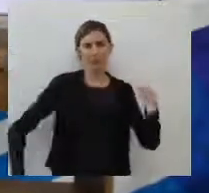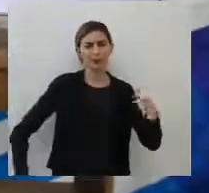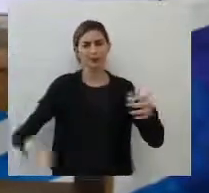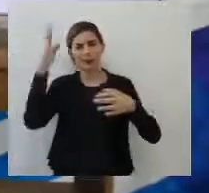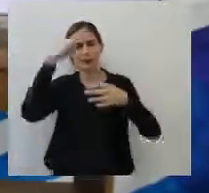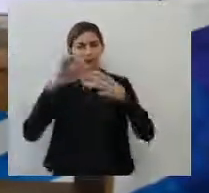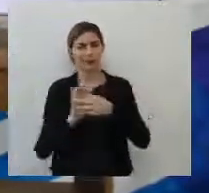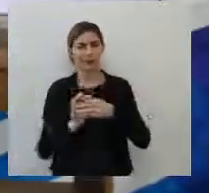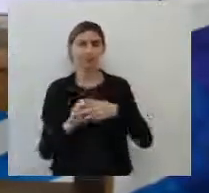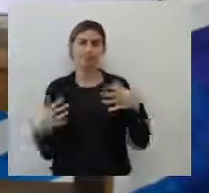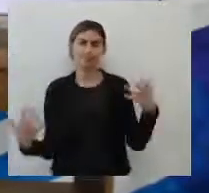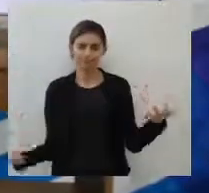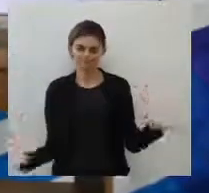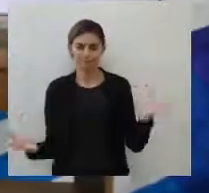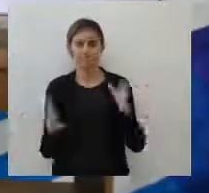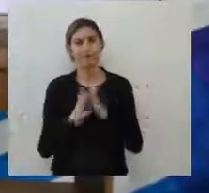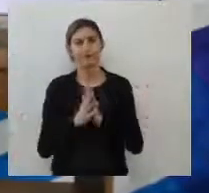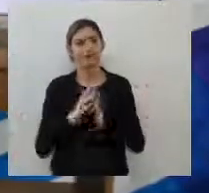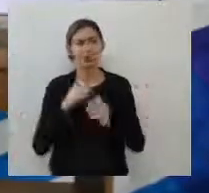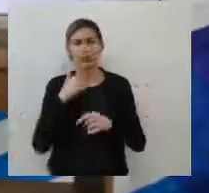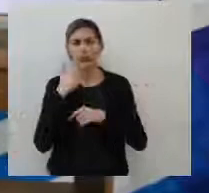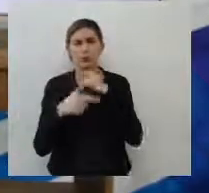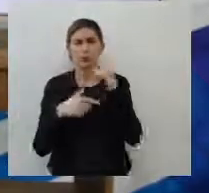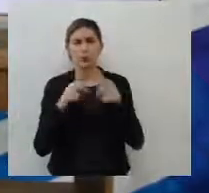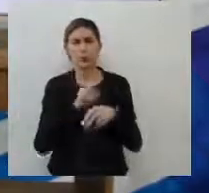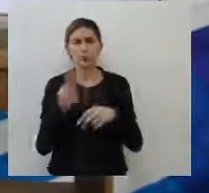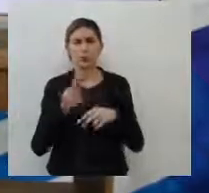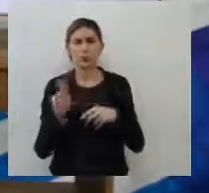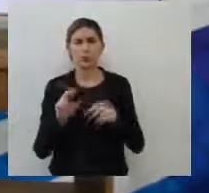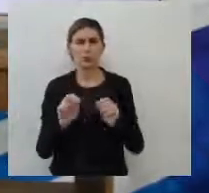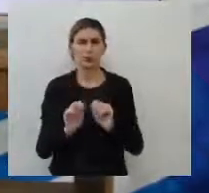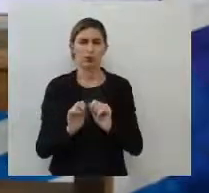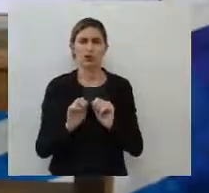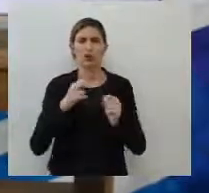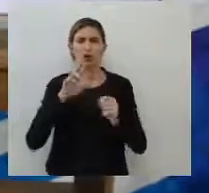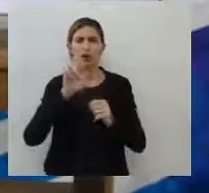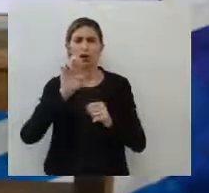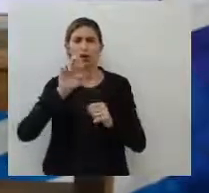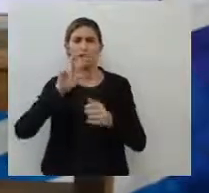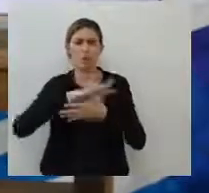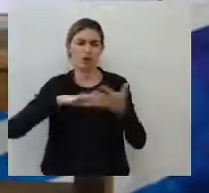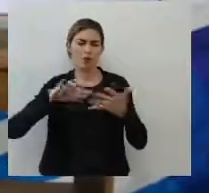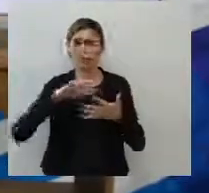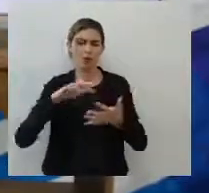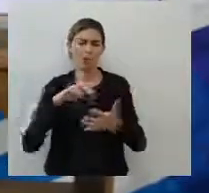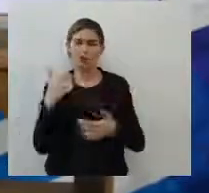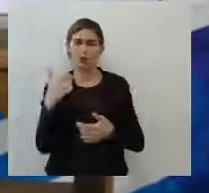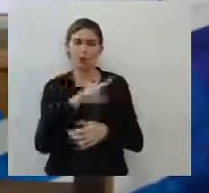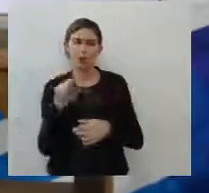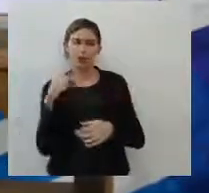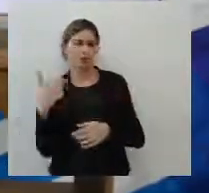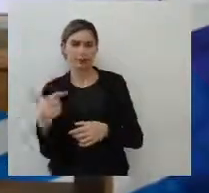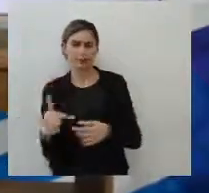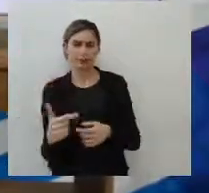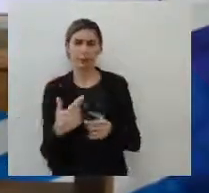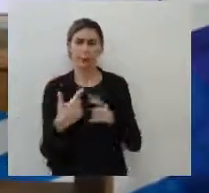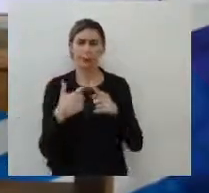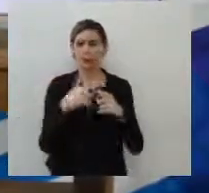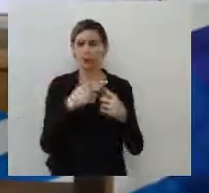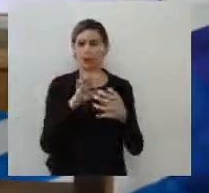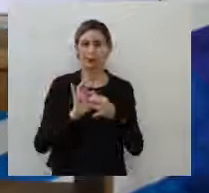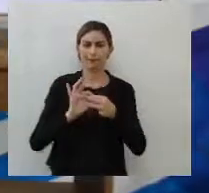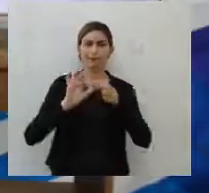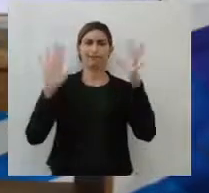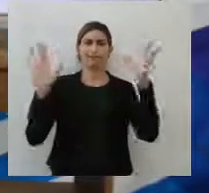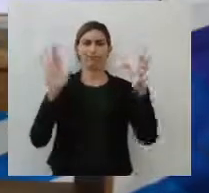de 1889. Então, não dá para a gente chamar plenamente de revolução. Até porque a independência foi declarada